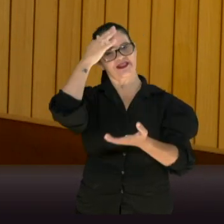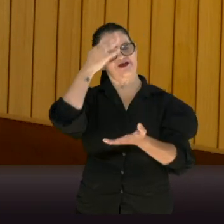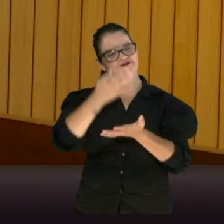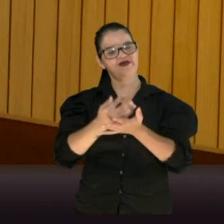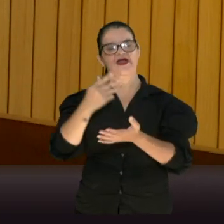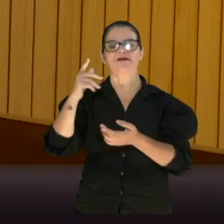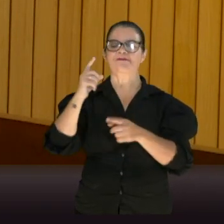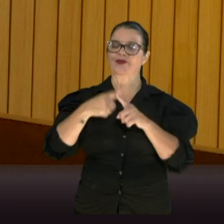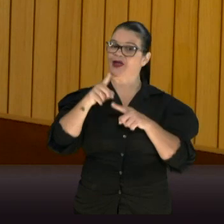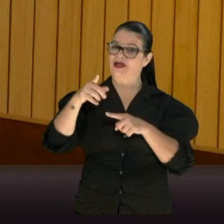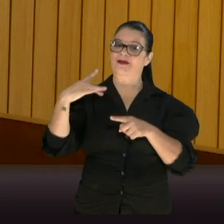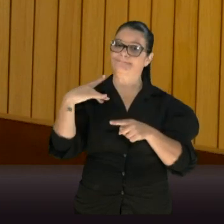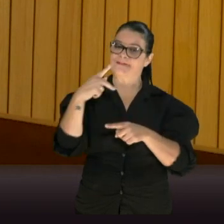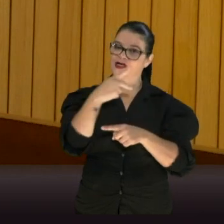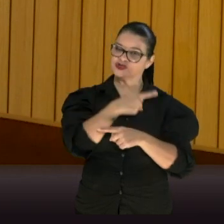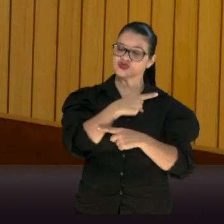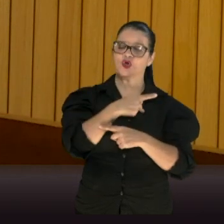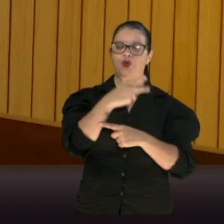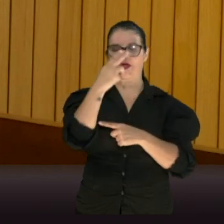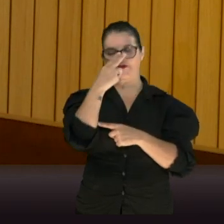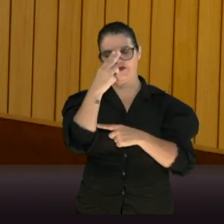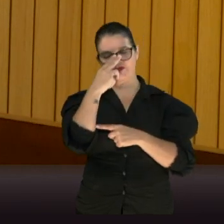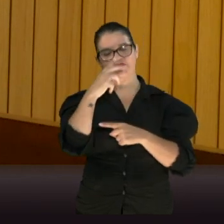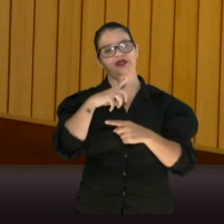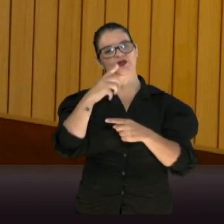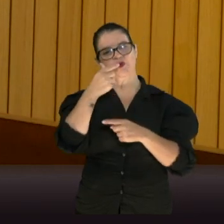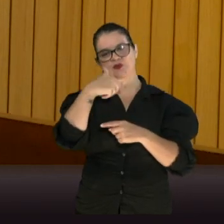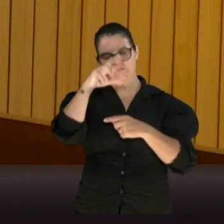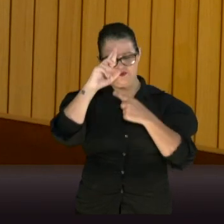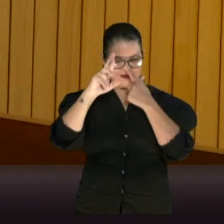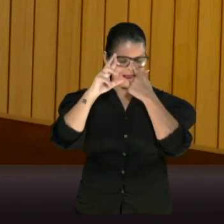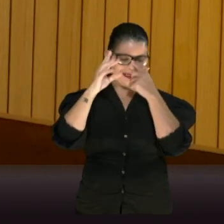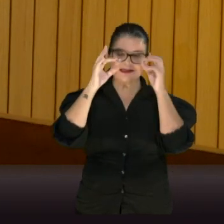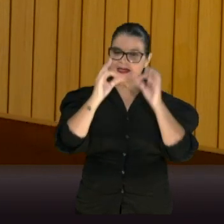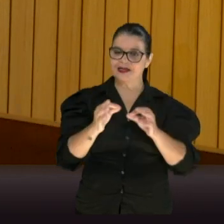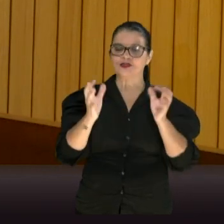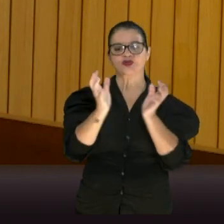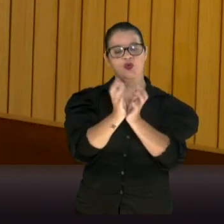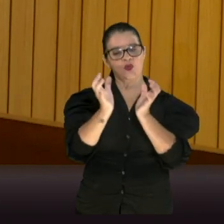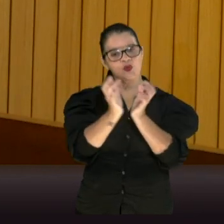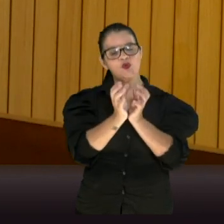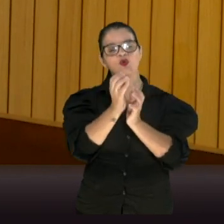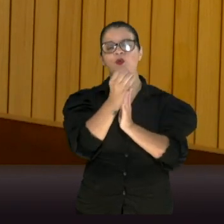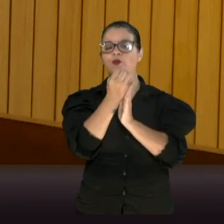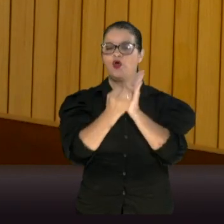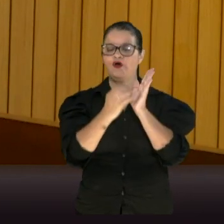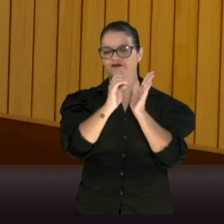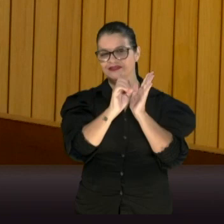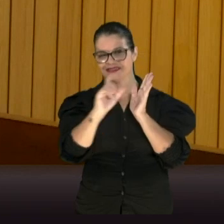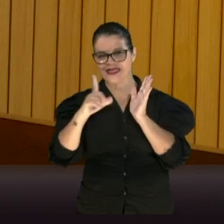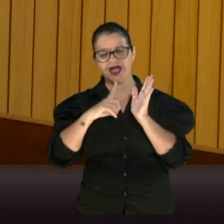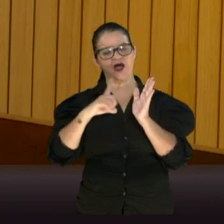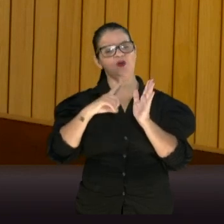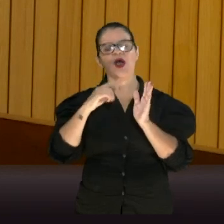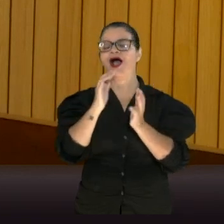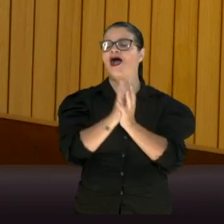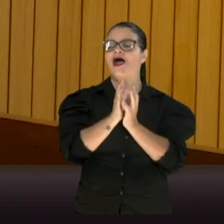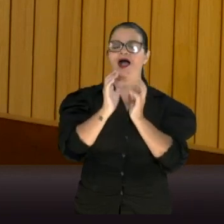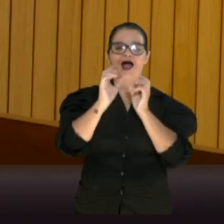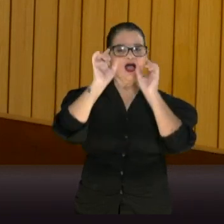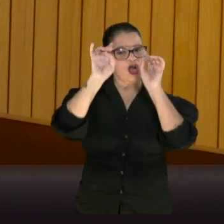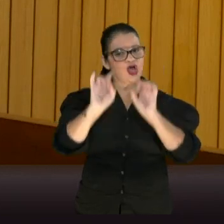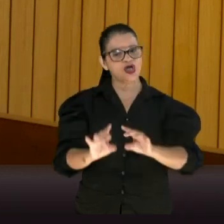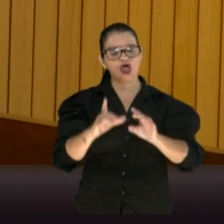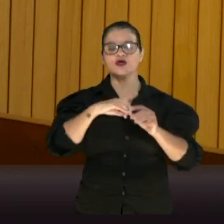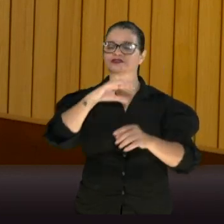Vossa Excelência, né, com o seu corpo de oficiais e, enfim, com a gloriosa polícia, tem uma responsabilidade muito